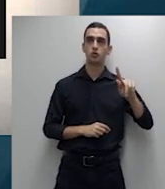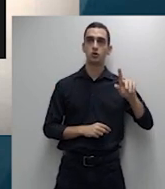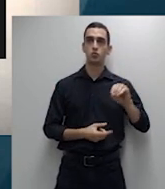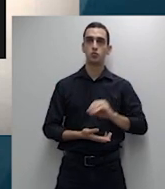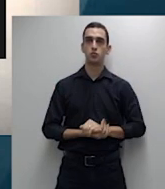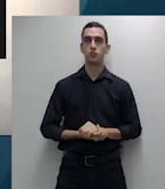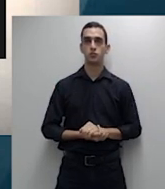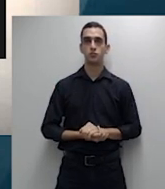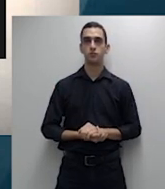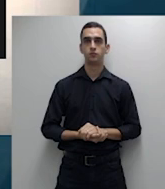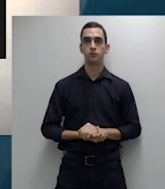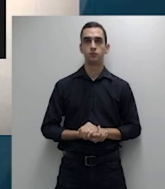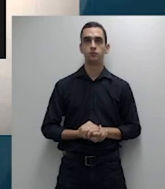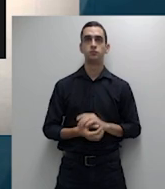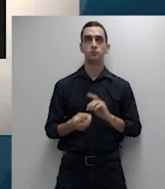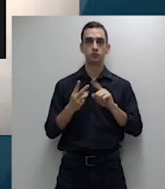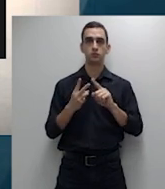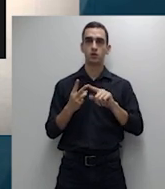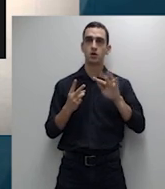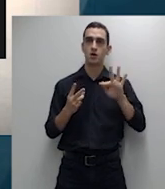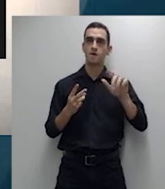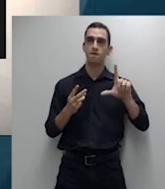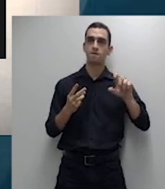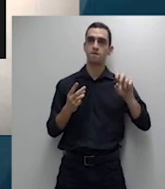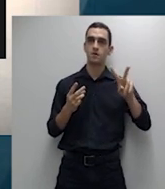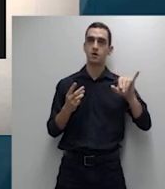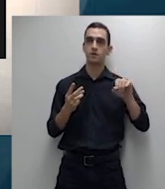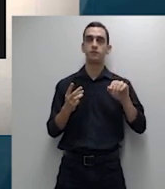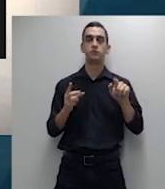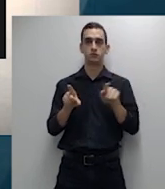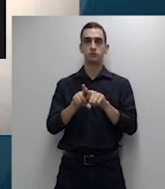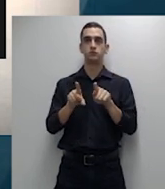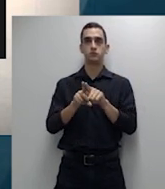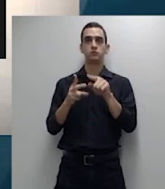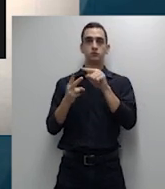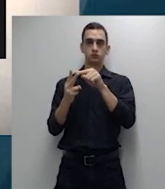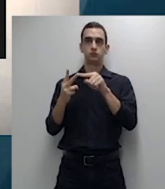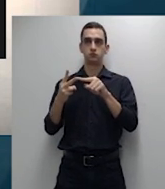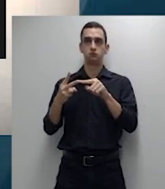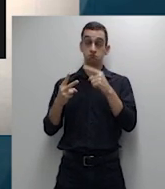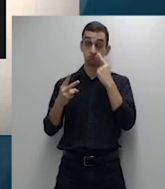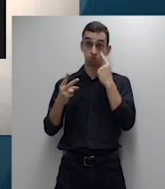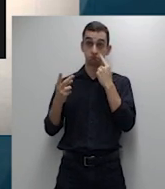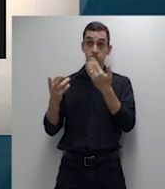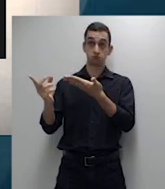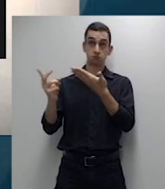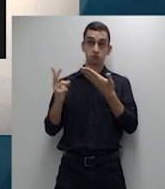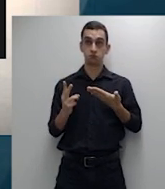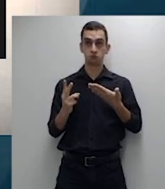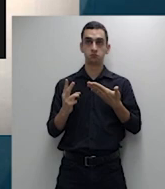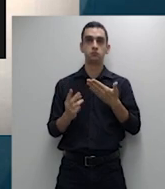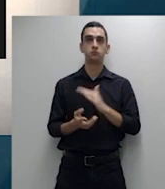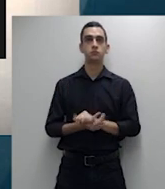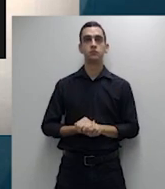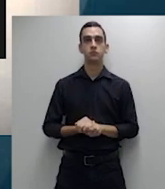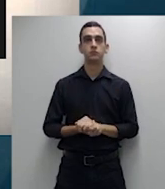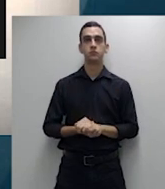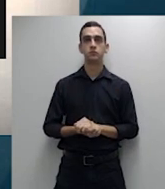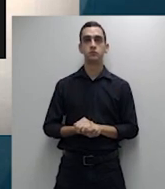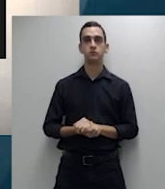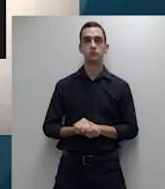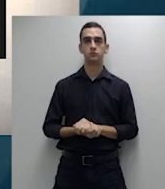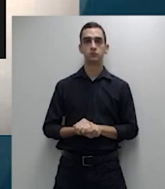o que eu faço também visita a São duas Grande Dr Fábio Jaime Morais